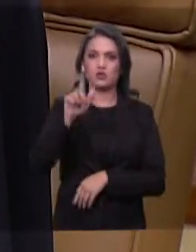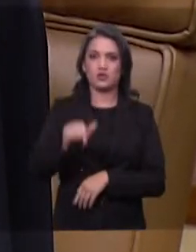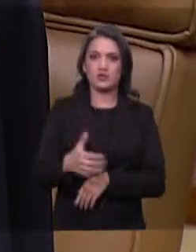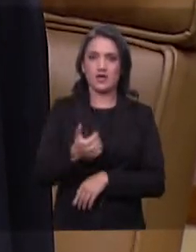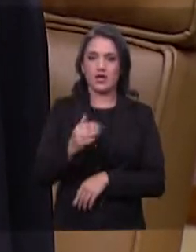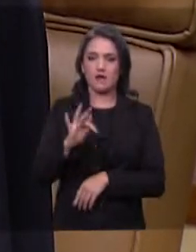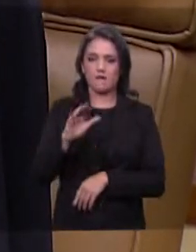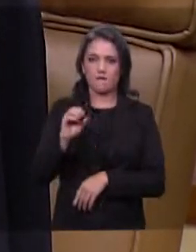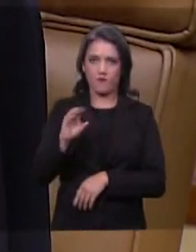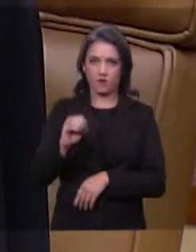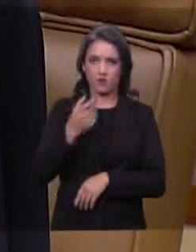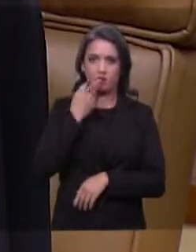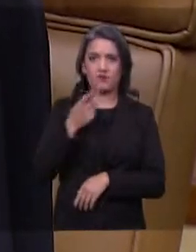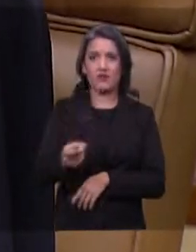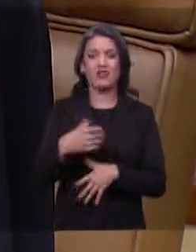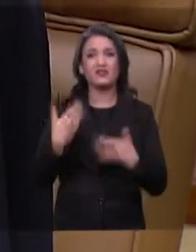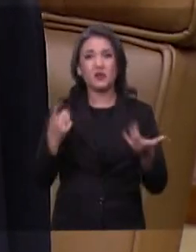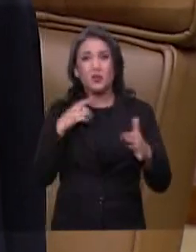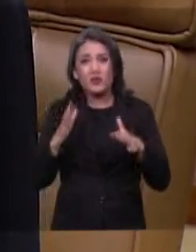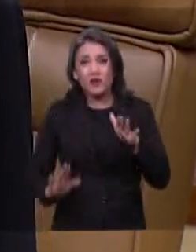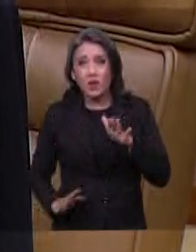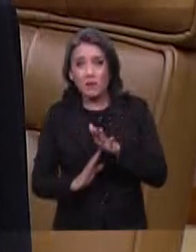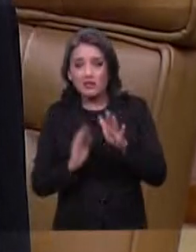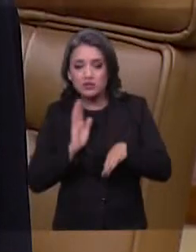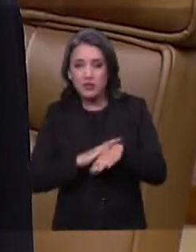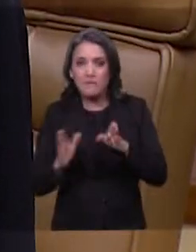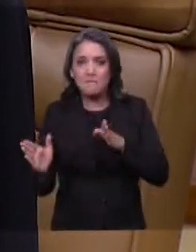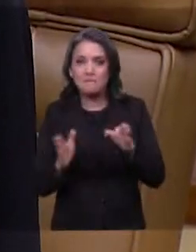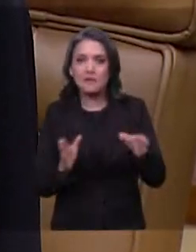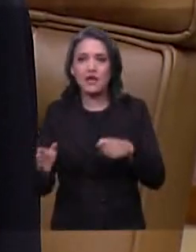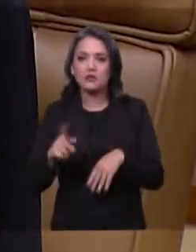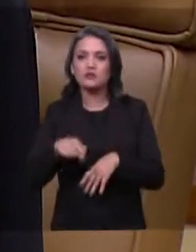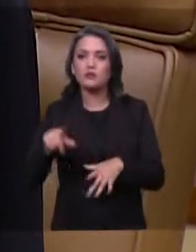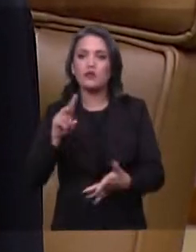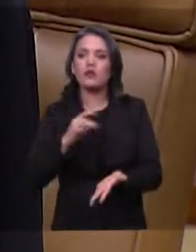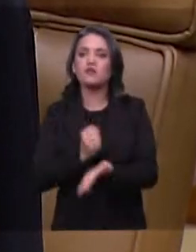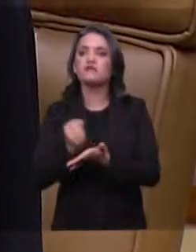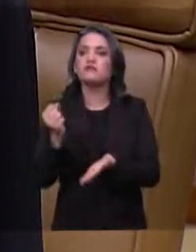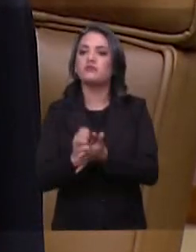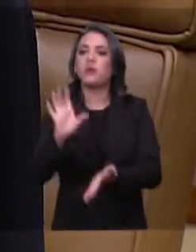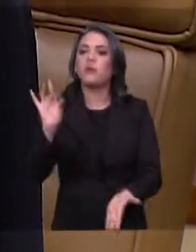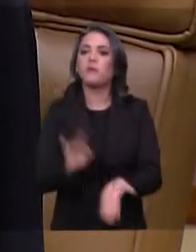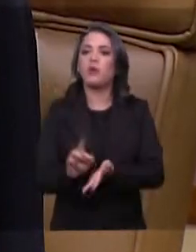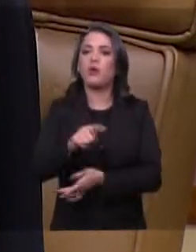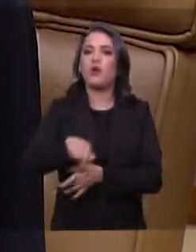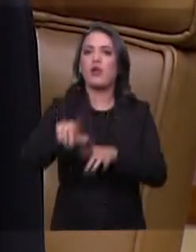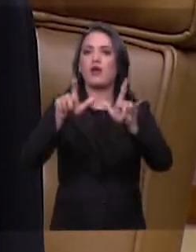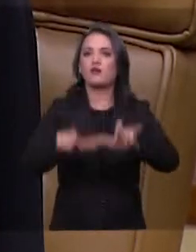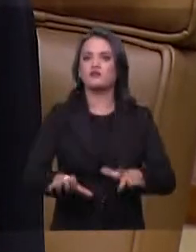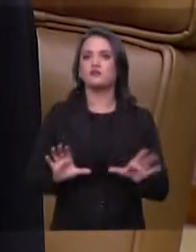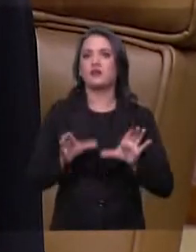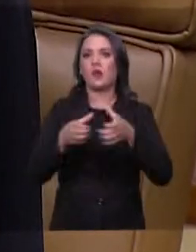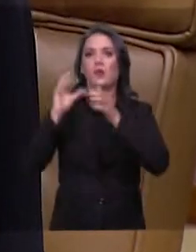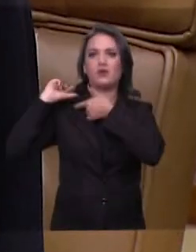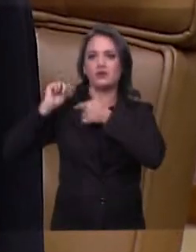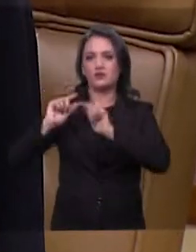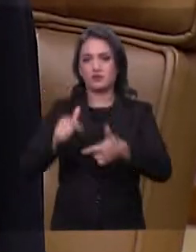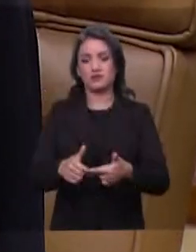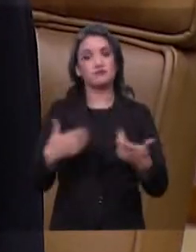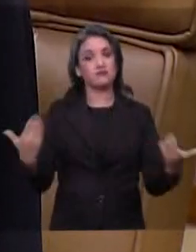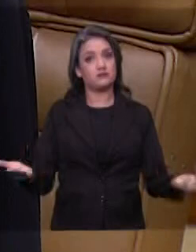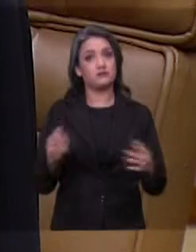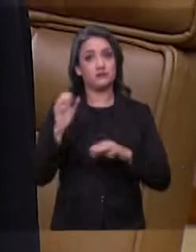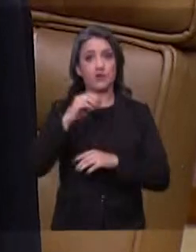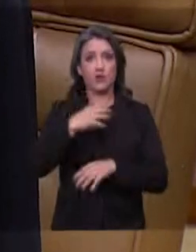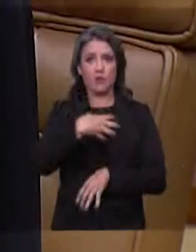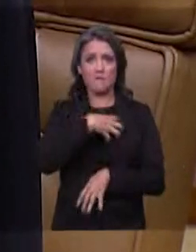Desse modo, ao estabelecer limite temporal para o reconhecimento e regularização fundiária das referidas comunidades tradicionais, o Estado da